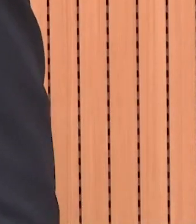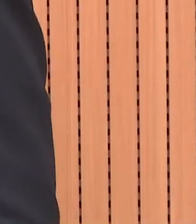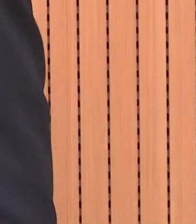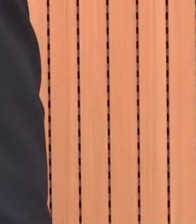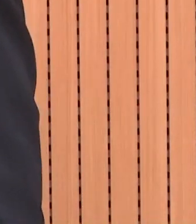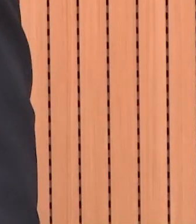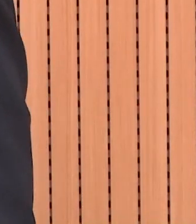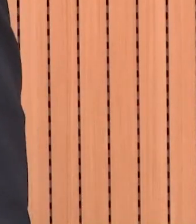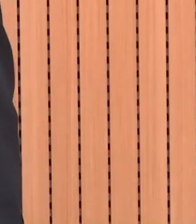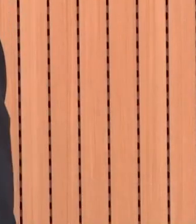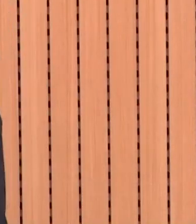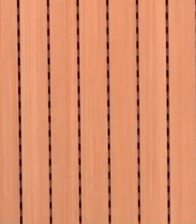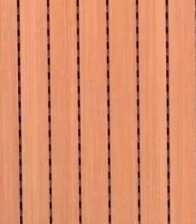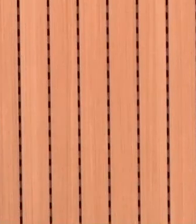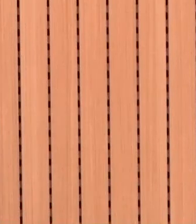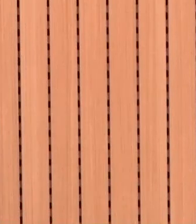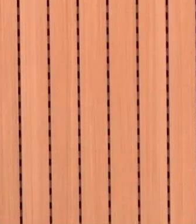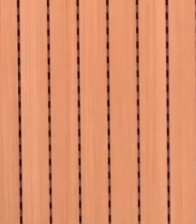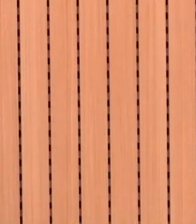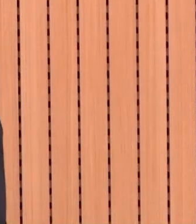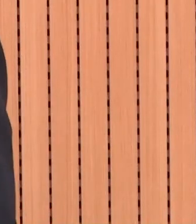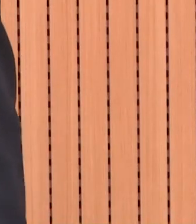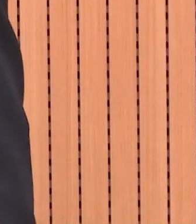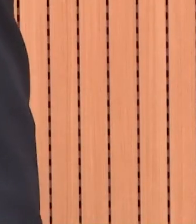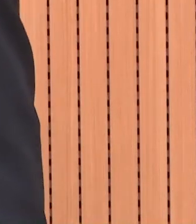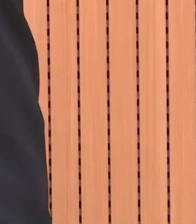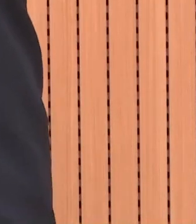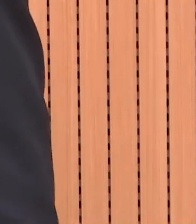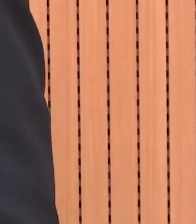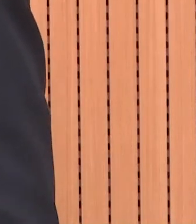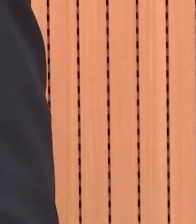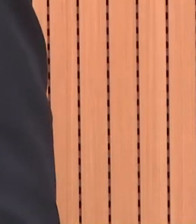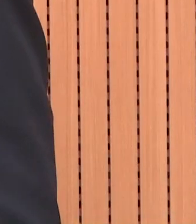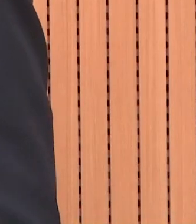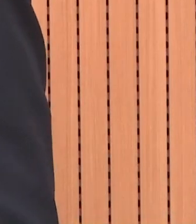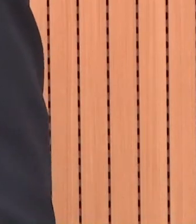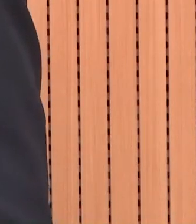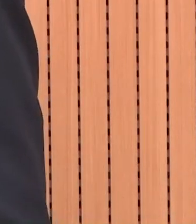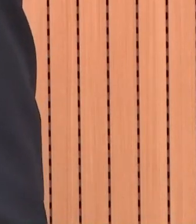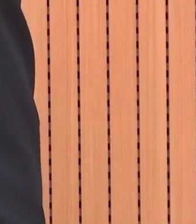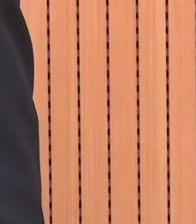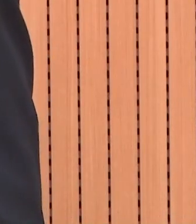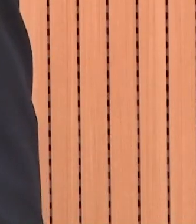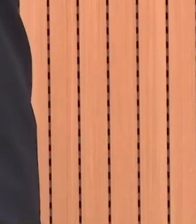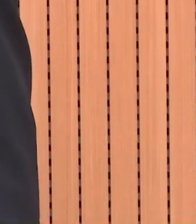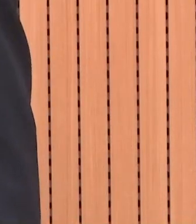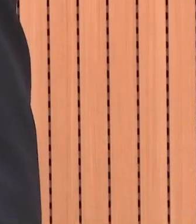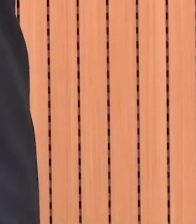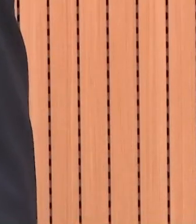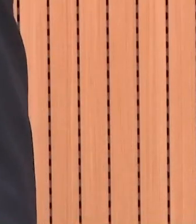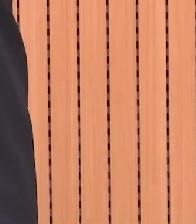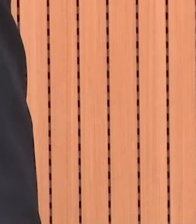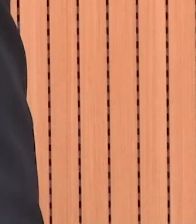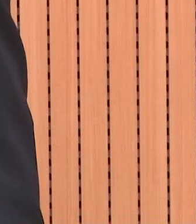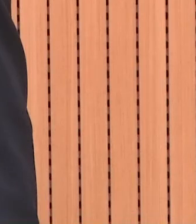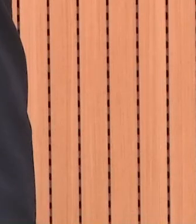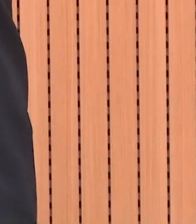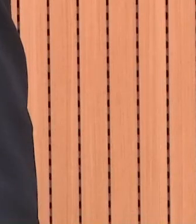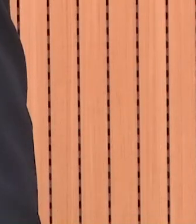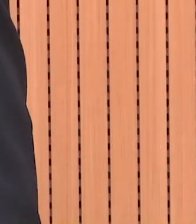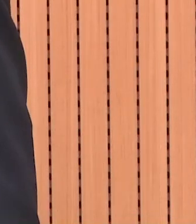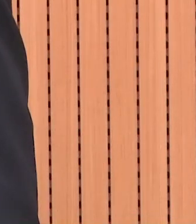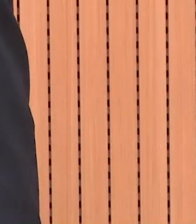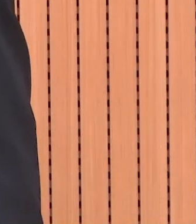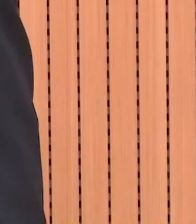avaliação você faz desse caminho que a comissão está traçando e está discutindo? Olha, o tema principal, o carro-chefe, sempre será